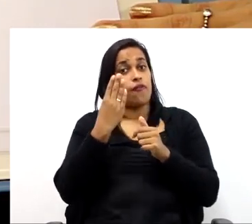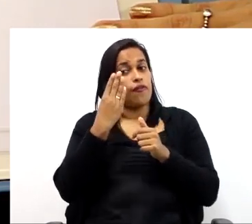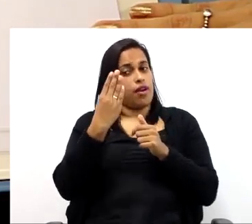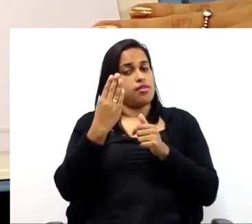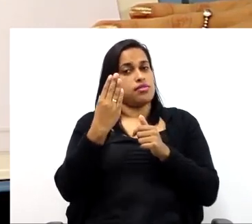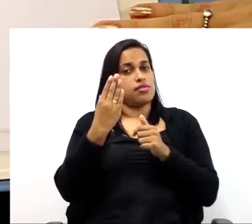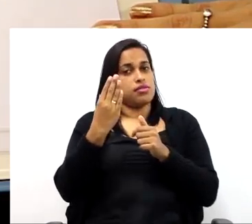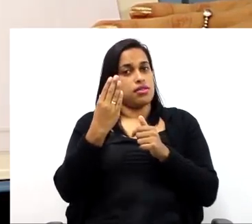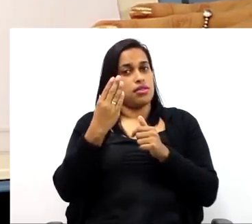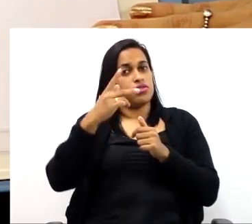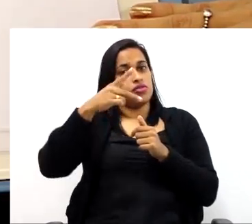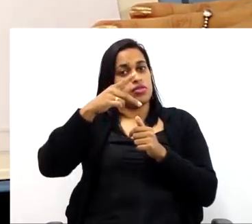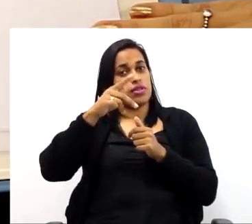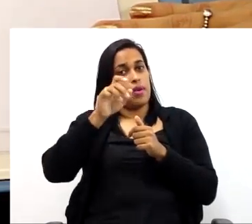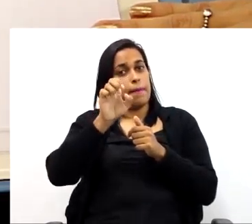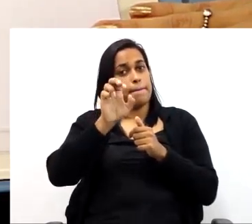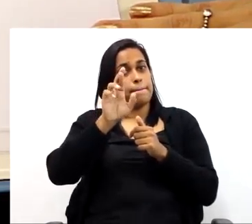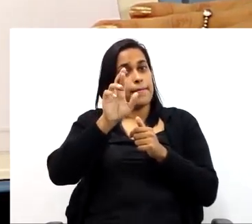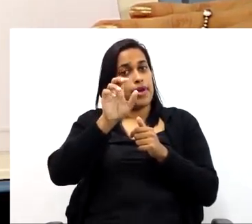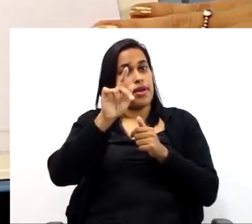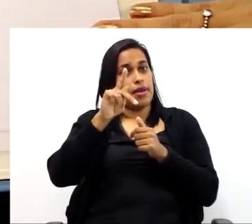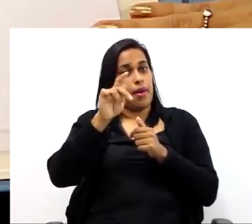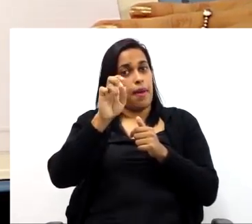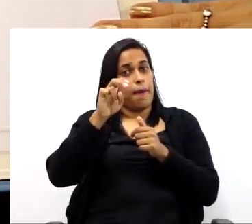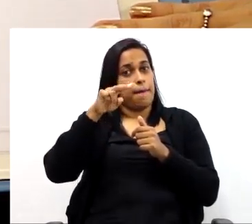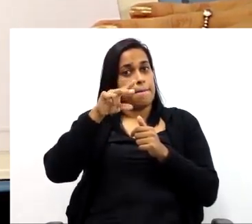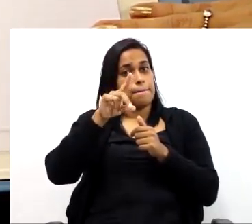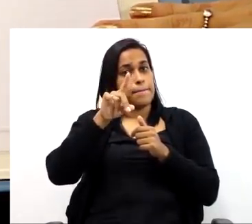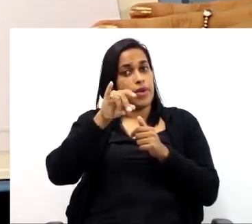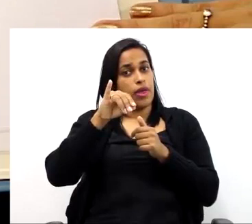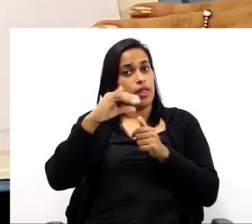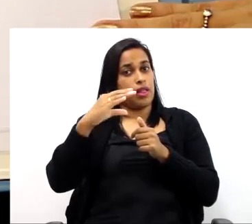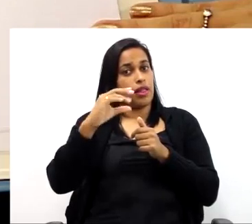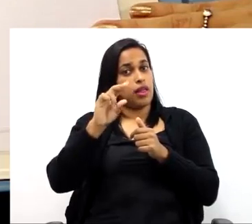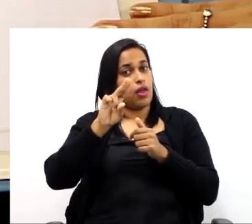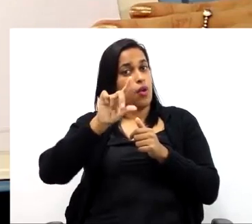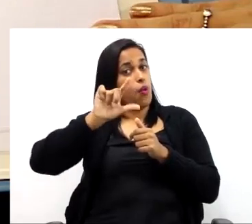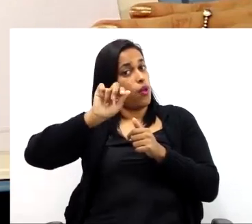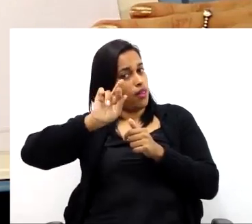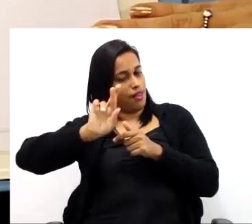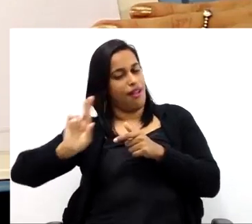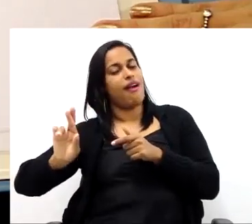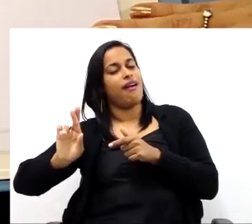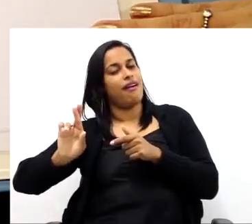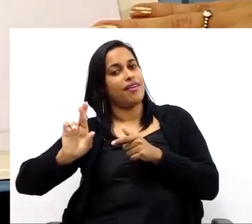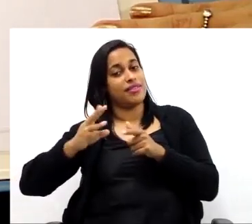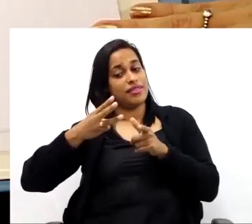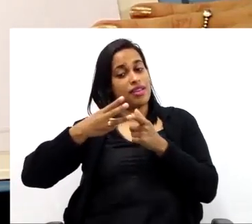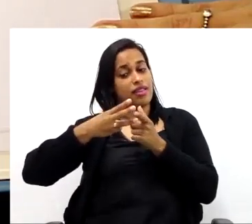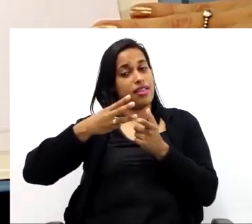está perpendicular. E a terceira posição é quando a aresta ou face